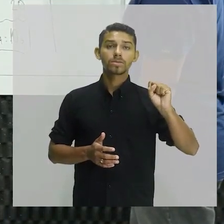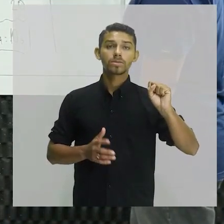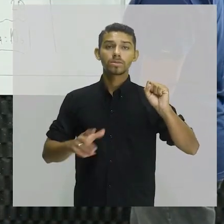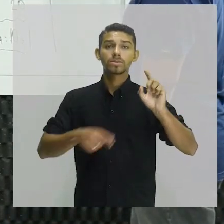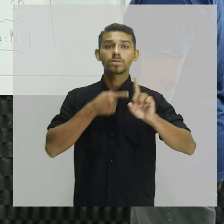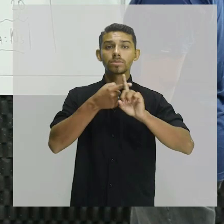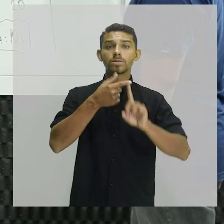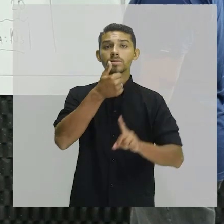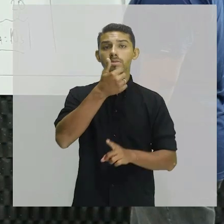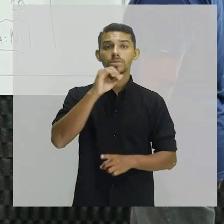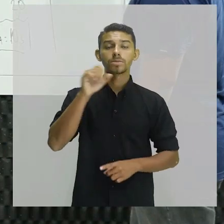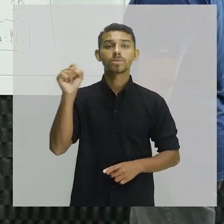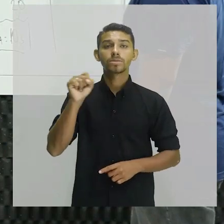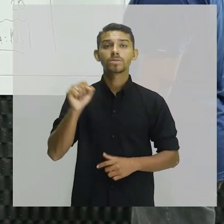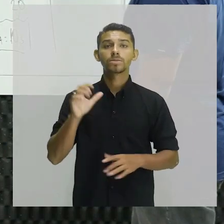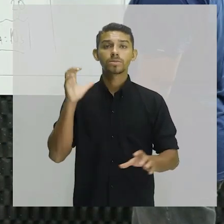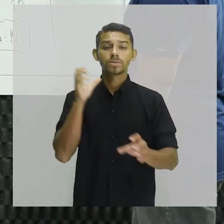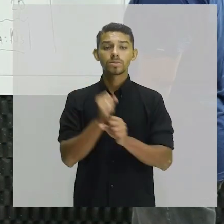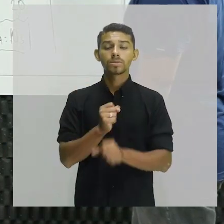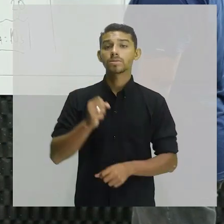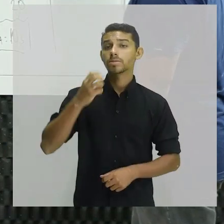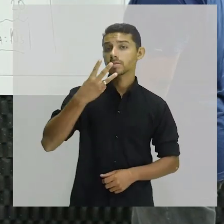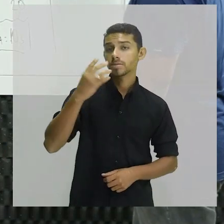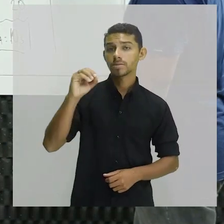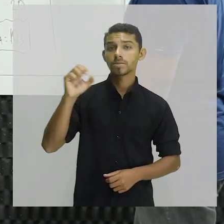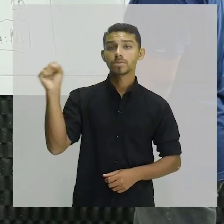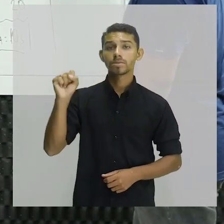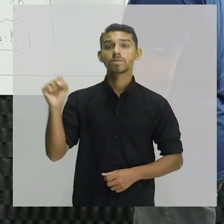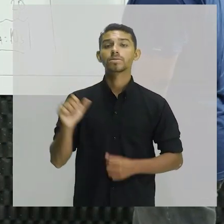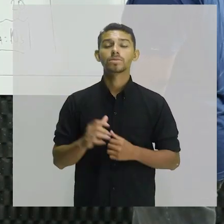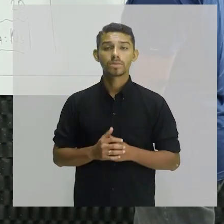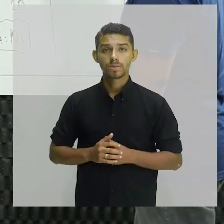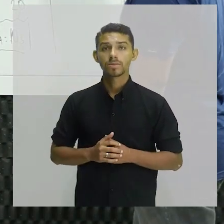mais 10 segundos. Isso vai dar um total de 30